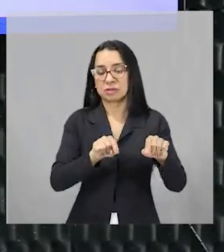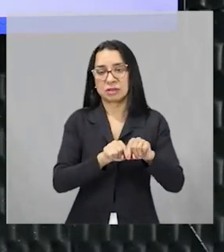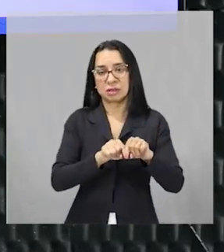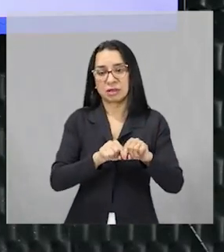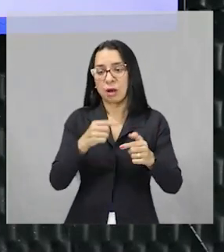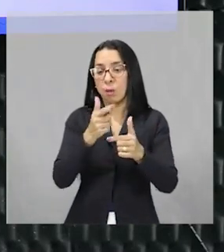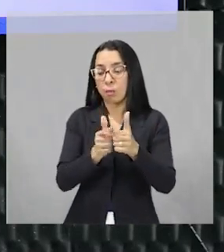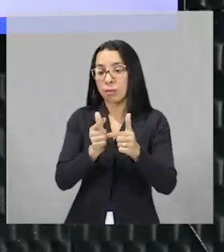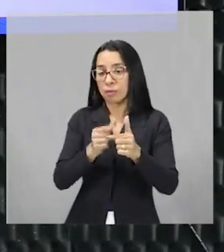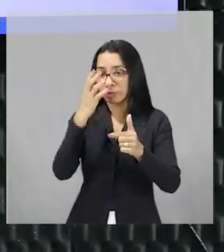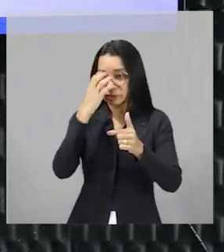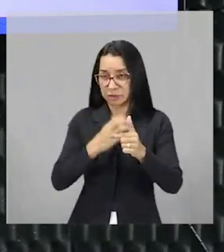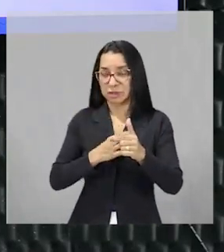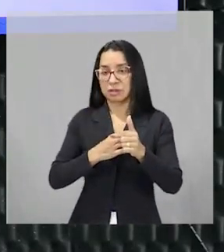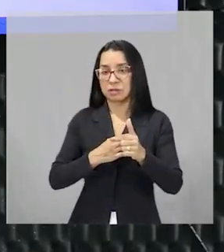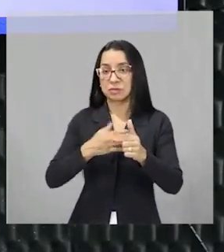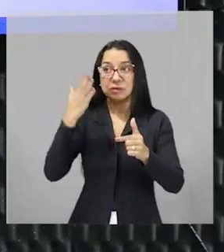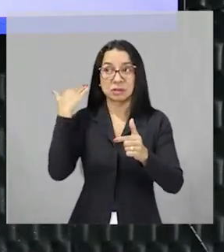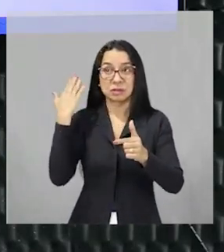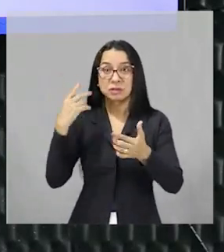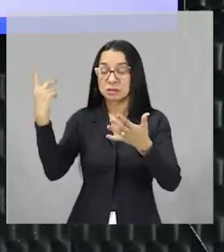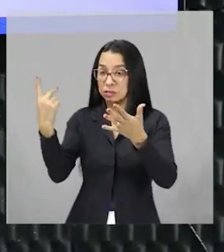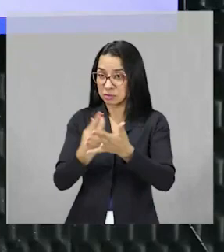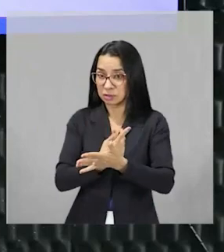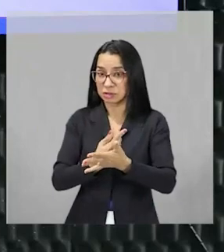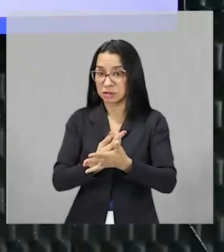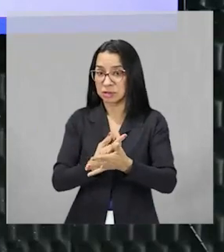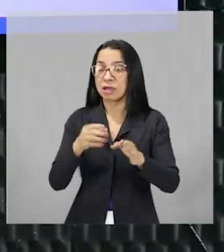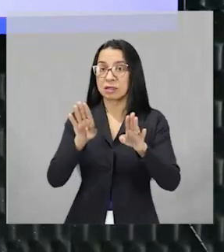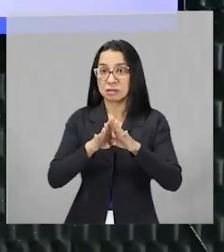e ainda acontece no Brasil, tá? Mas bora voltar para o texto